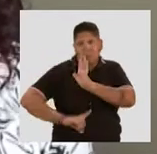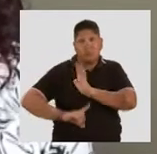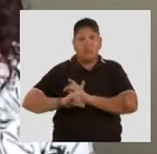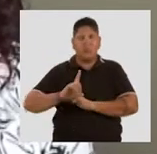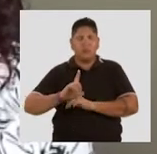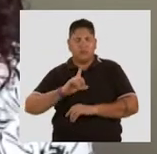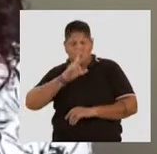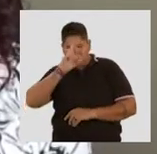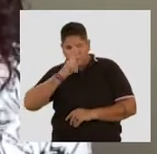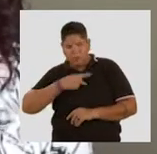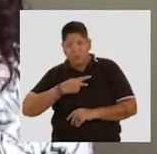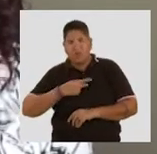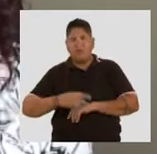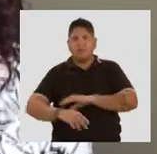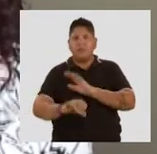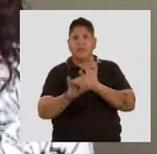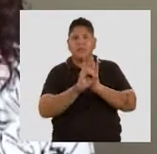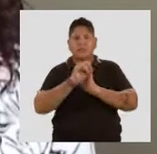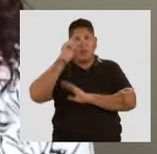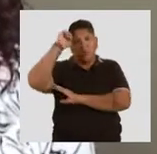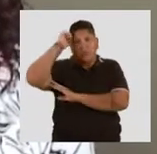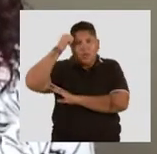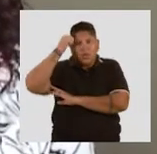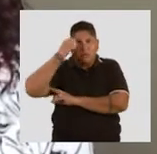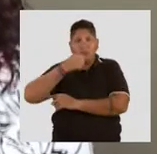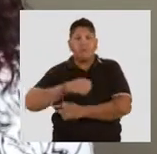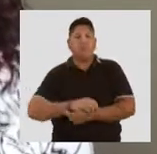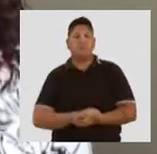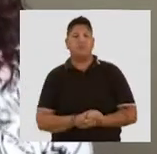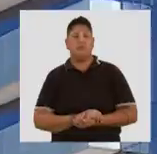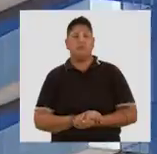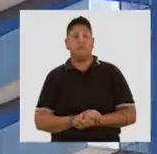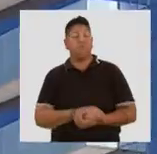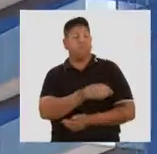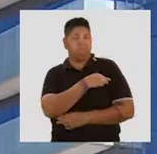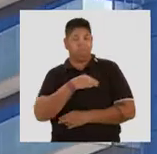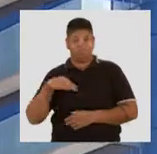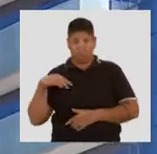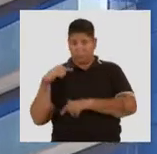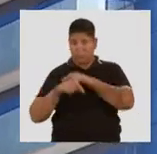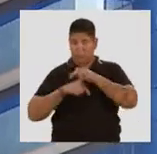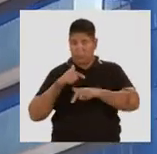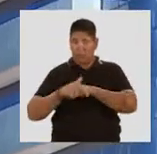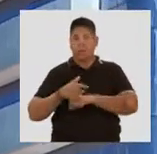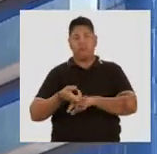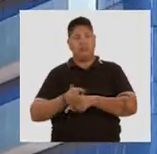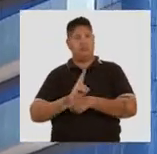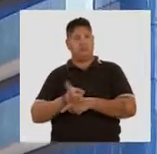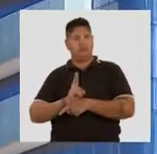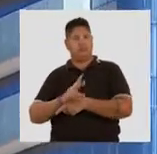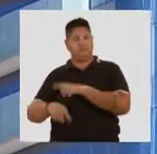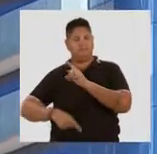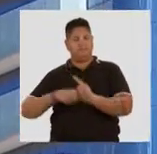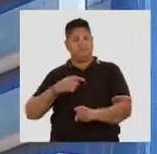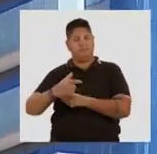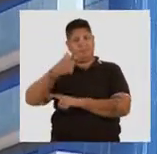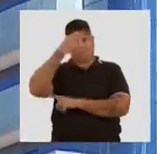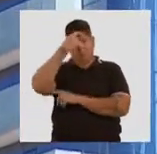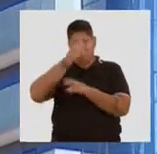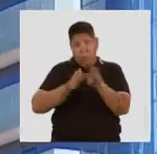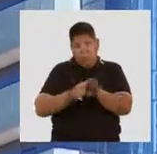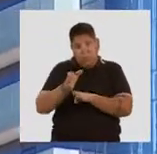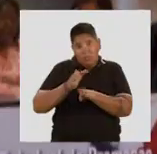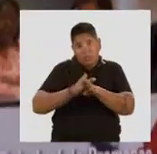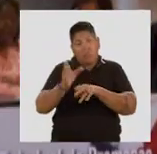aos direitos, à individualidade, à identidade do negro. O MPT conscientiza e fiscaliza sobre racismo